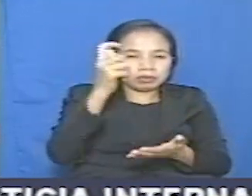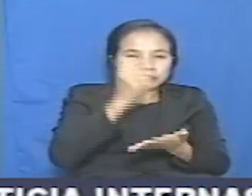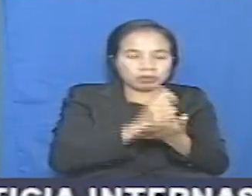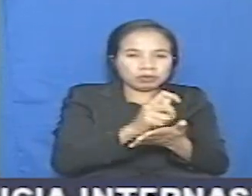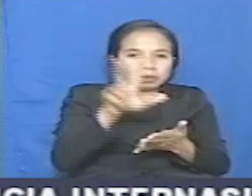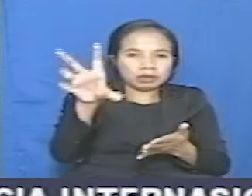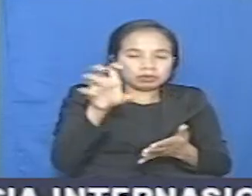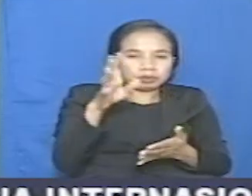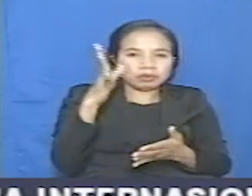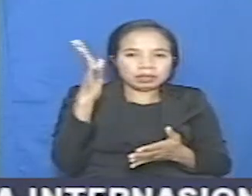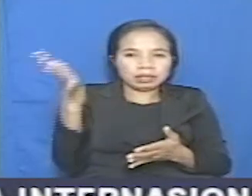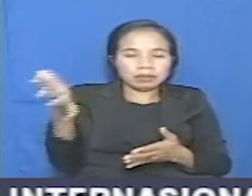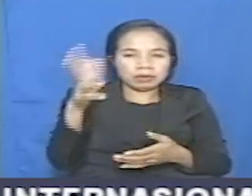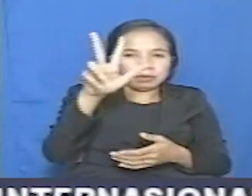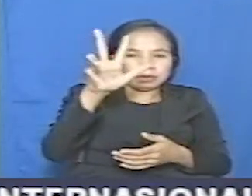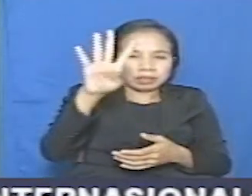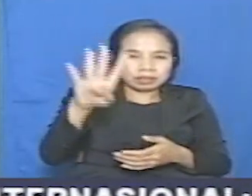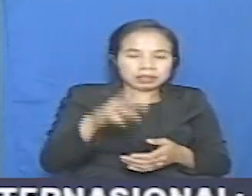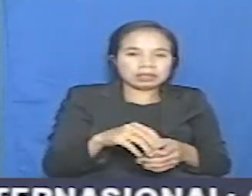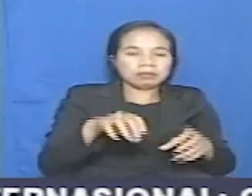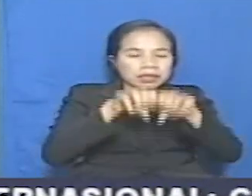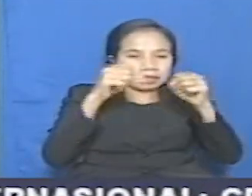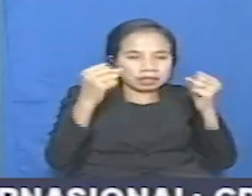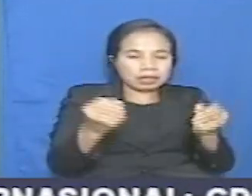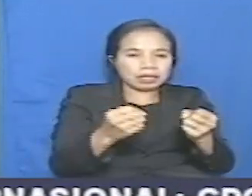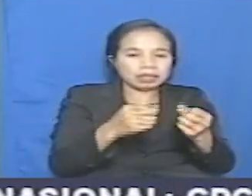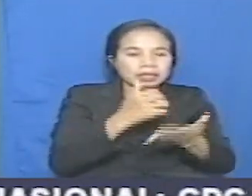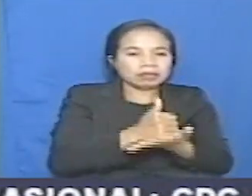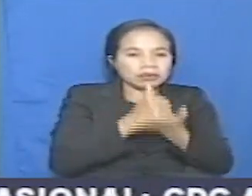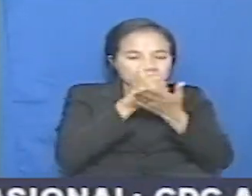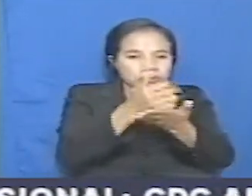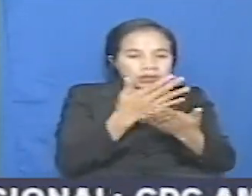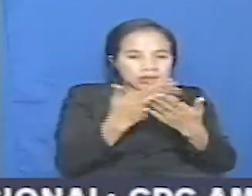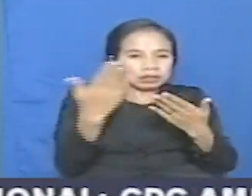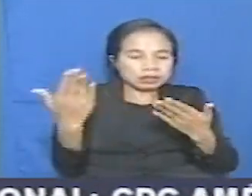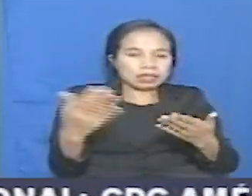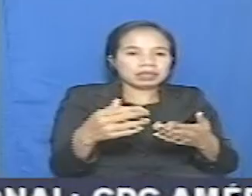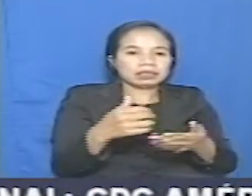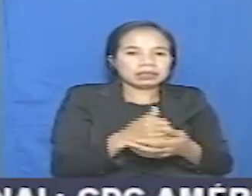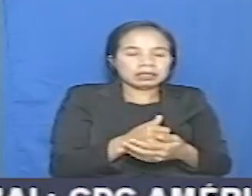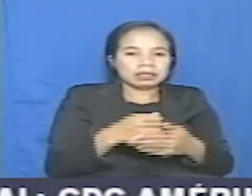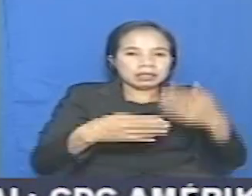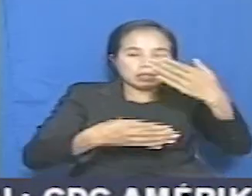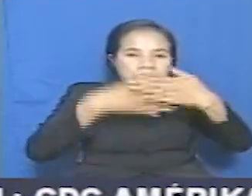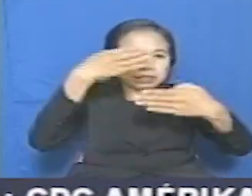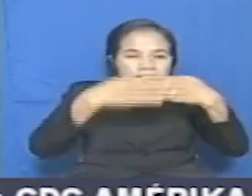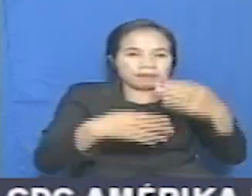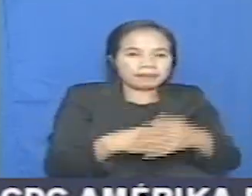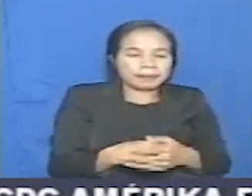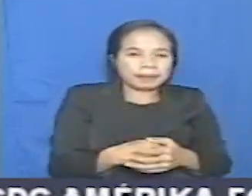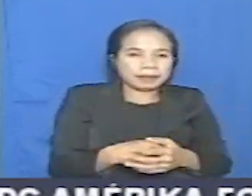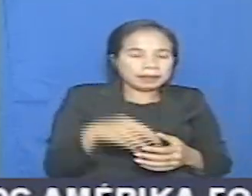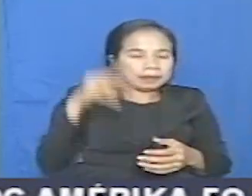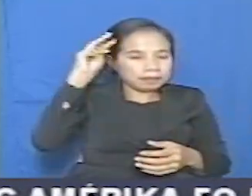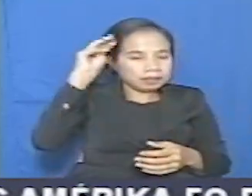-segat, maquais tragos, rodimensão, oi-oi, ato apoio material, construção. Parte do seu Ministério da